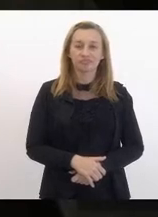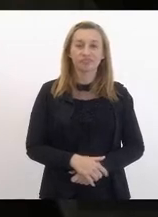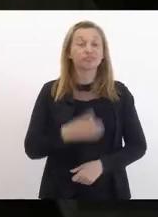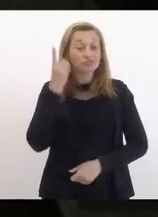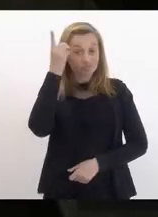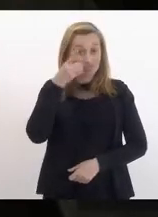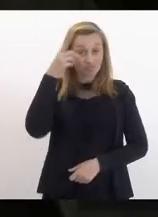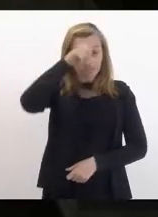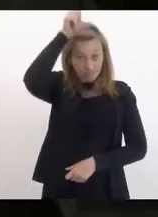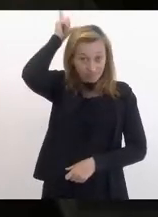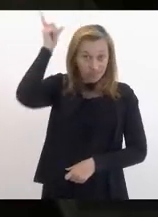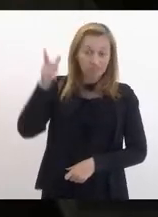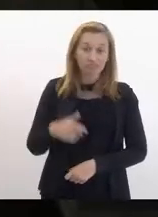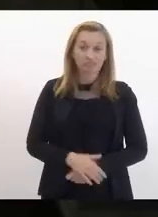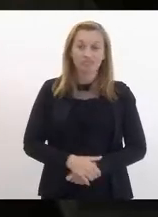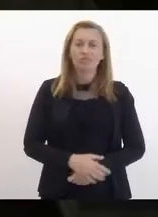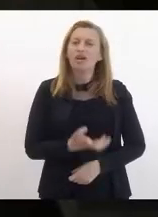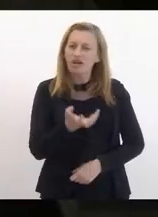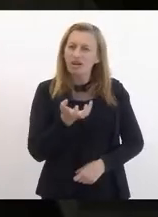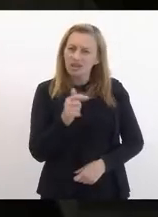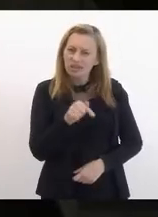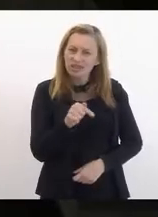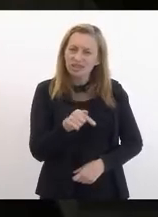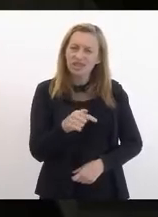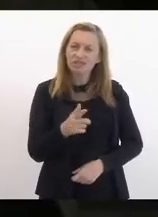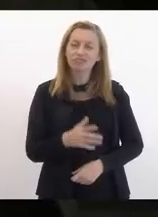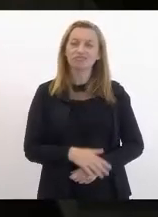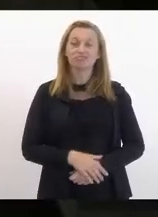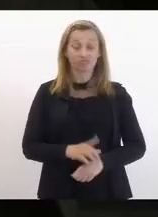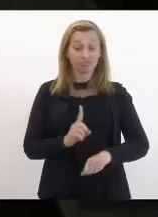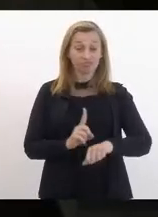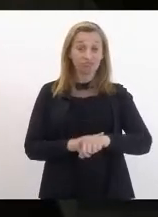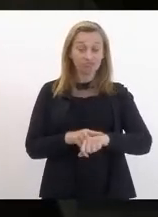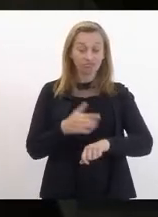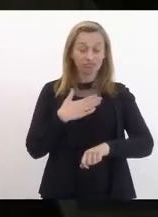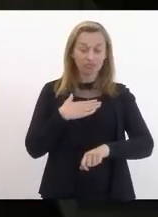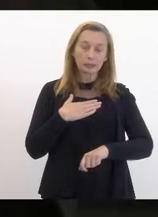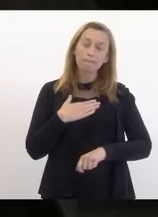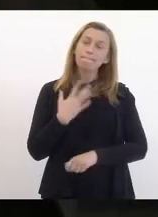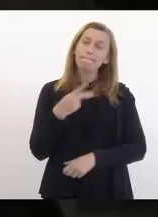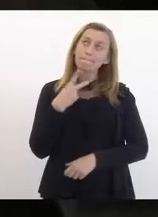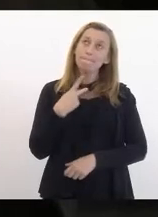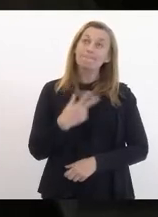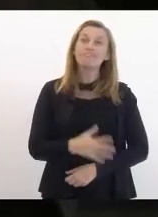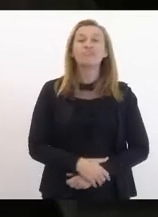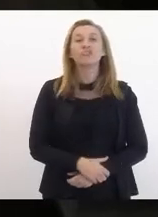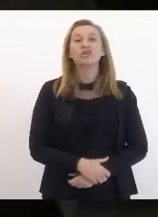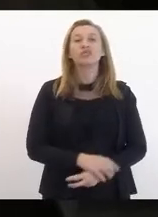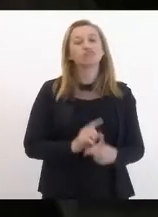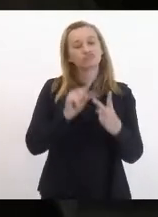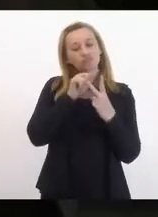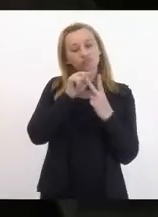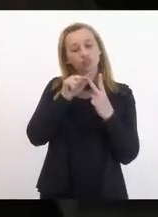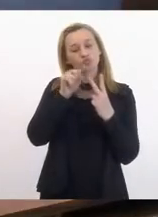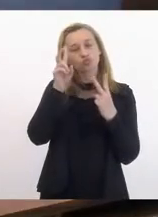Deputado Luiz Paulo, quero aqui, no meu tempo, abordar dois